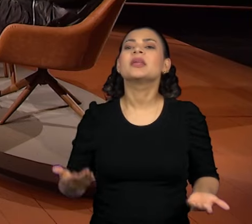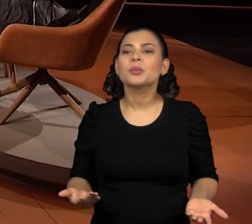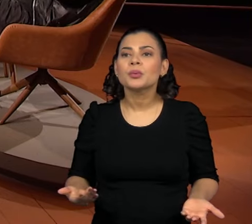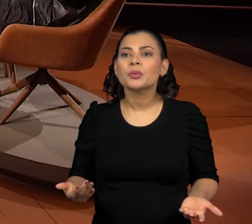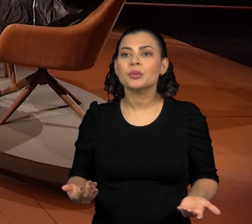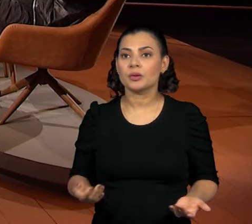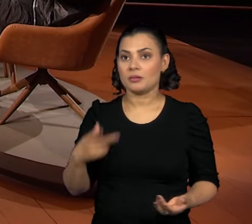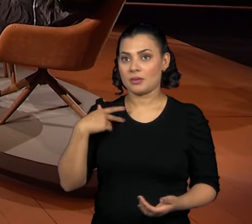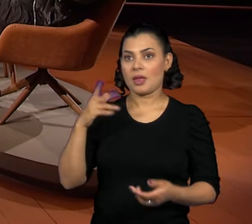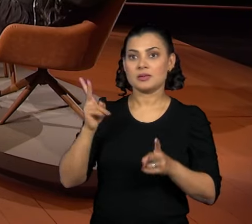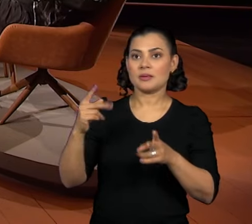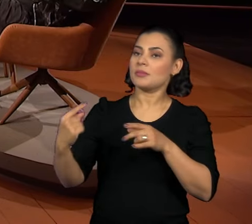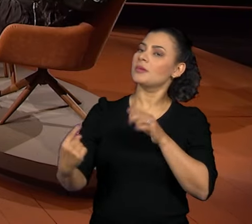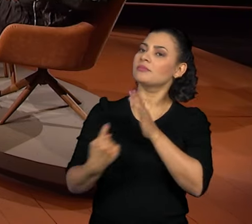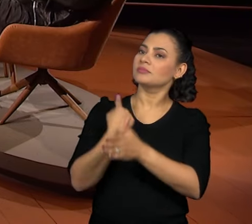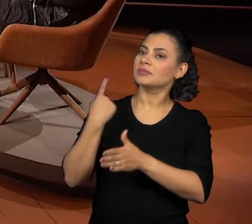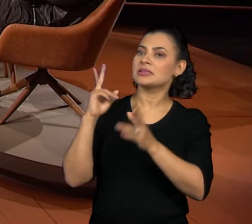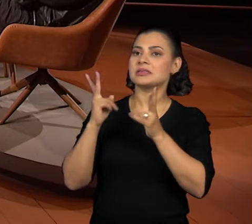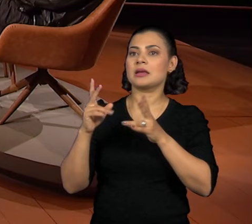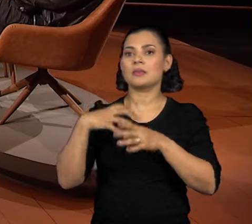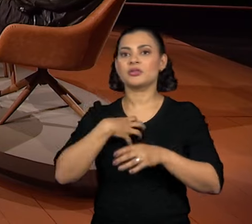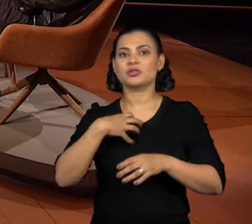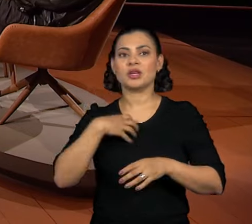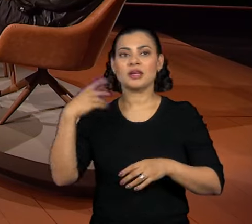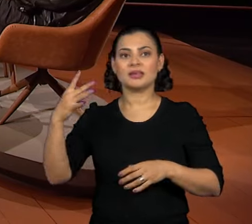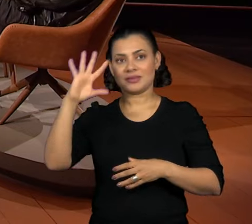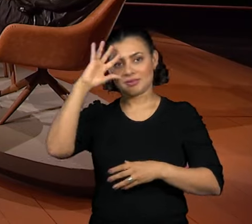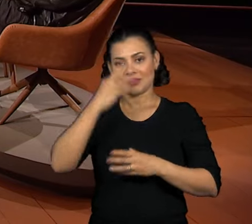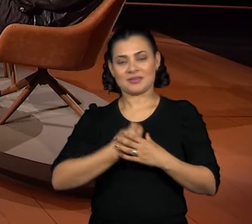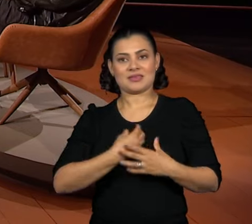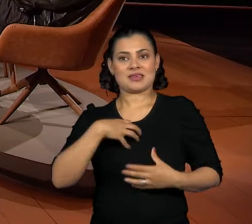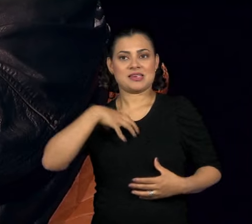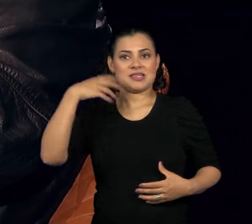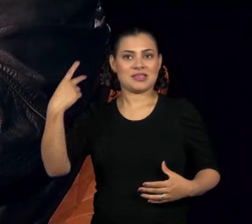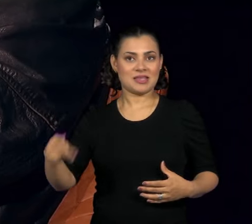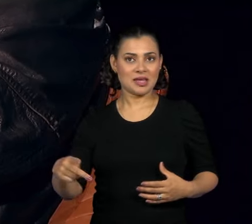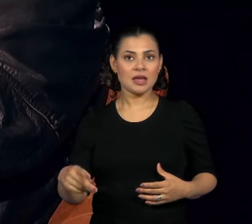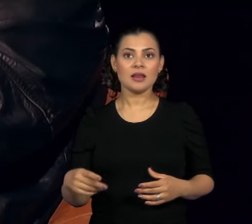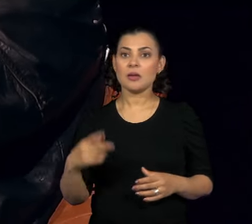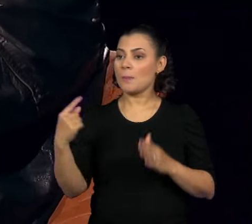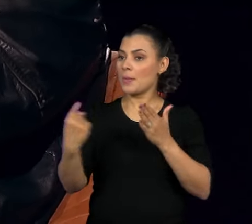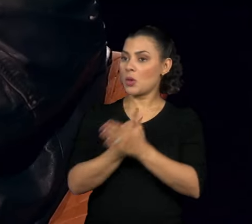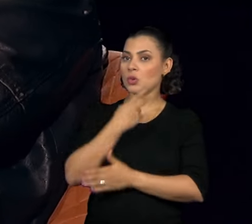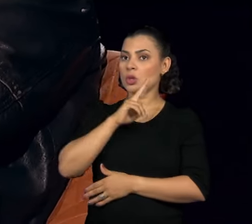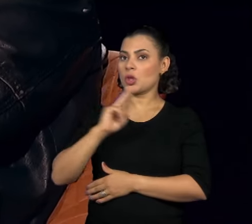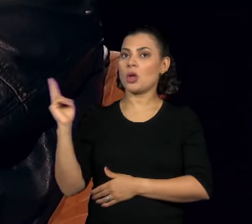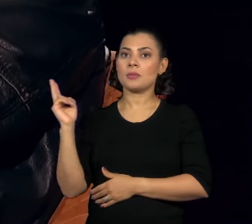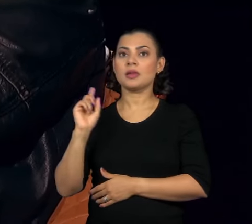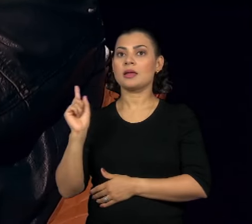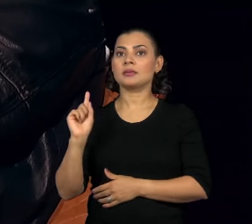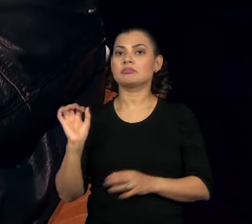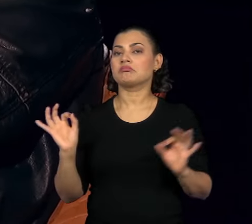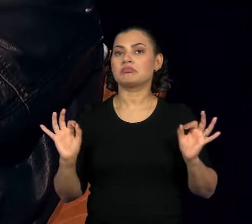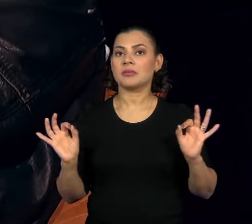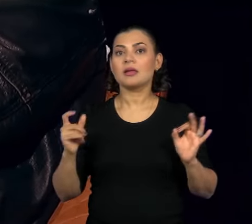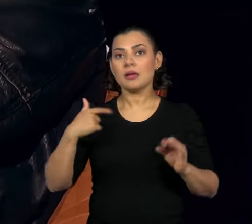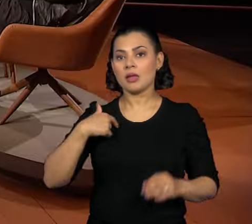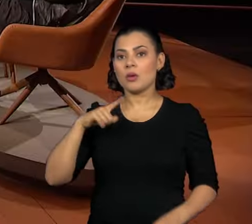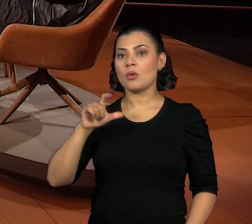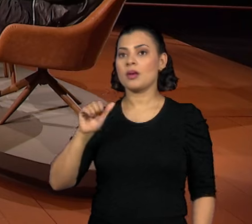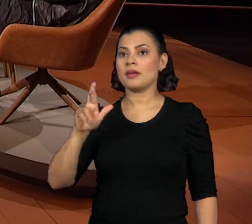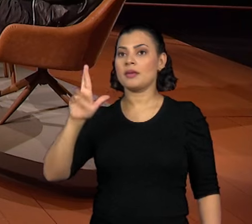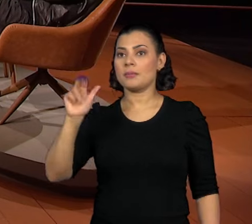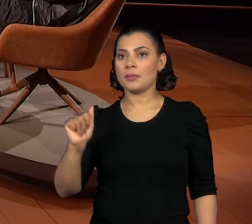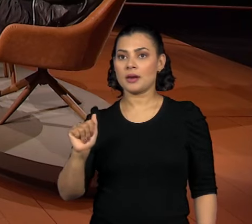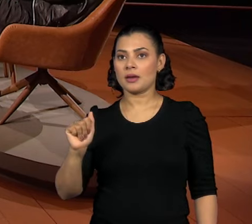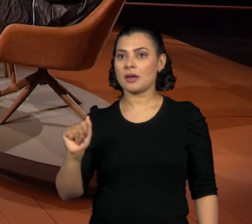era astrinha, super... mapa astral, tudo. A primeira coisa, nem perguntou meu nome, que signo você é? Eu falei, eu sou Libra. Ele